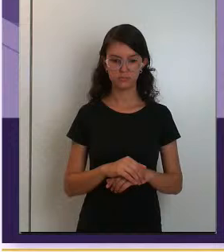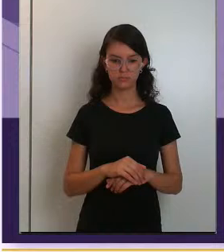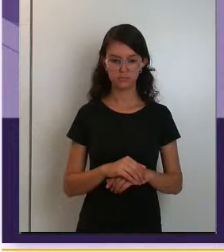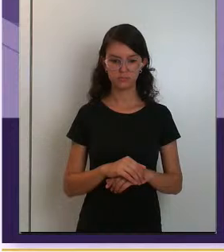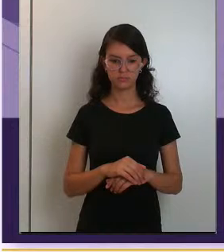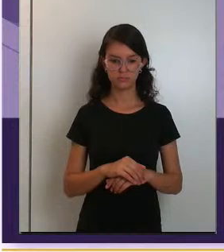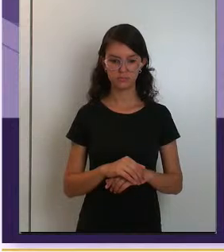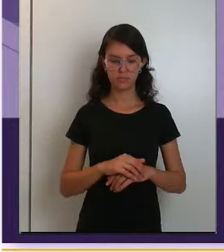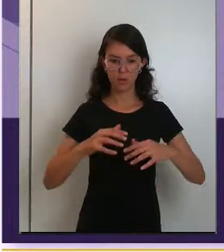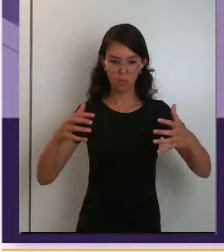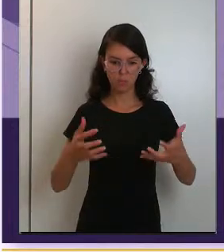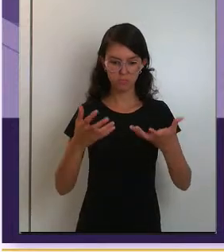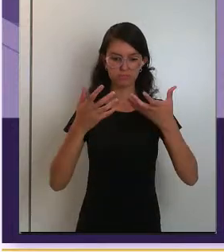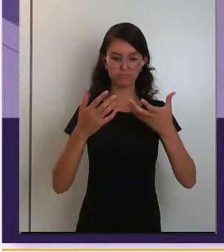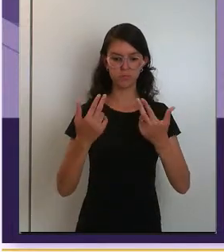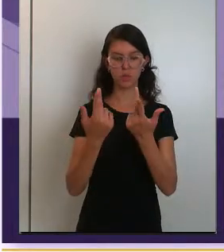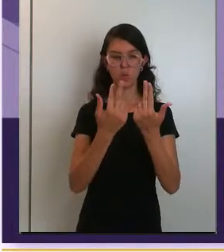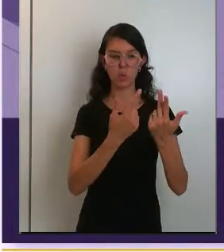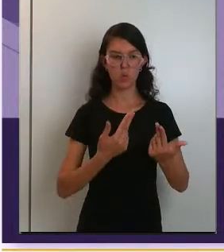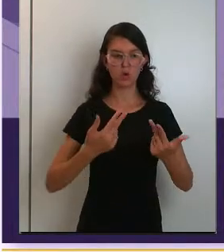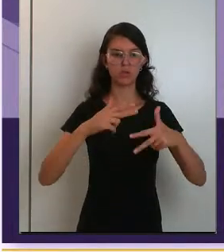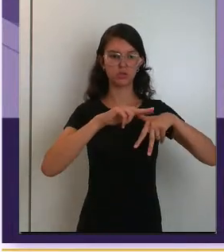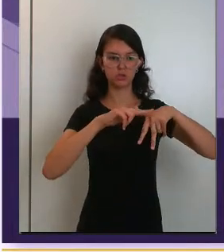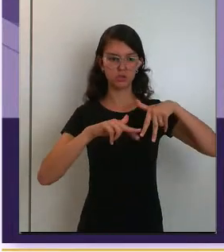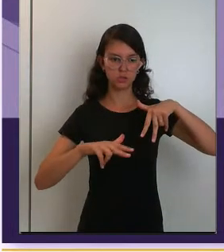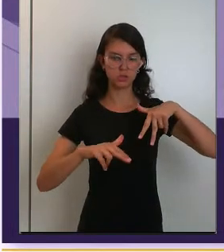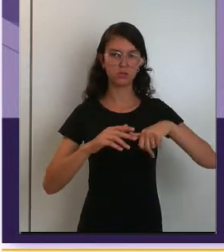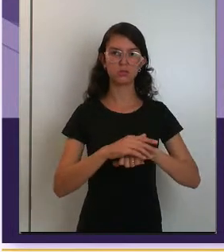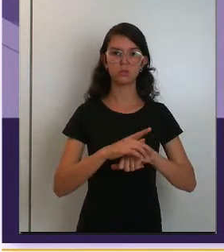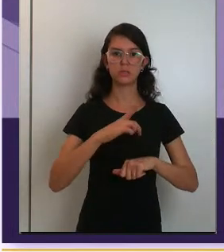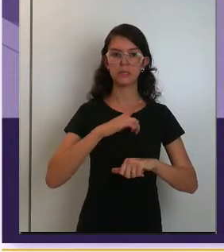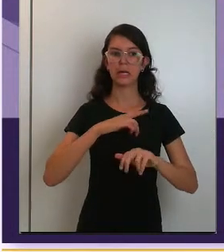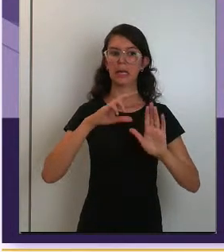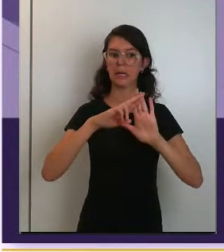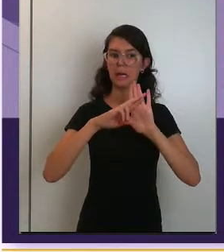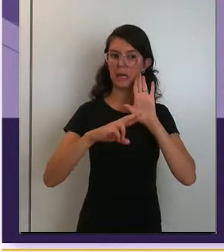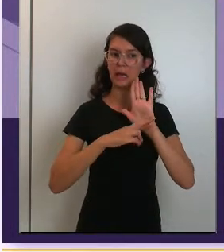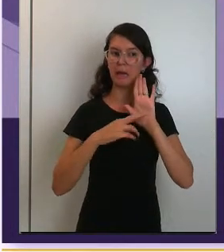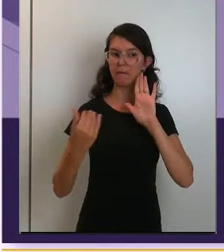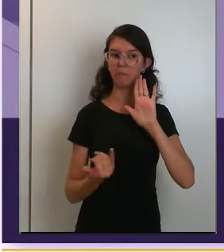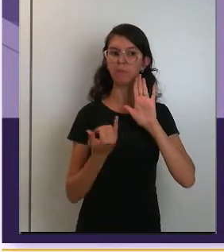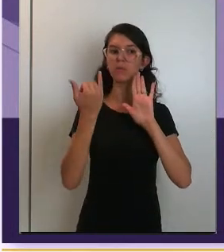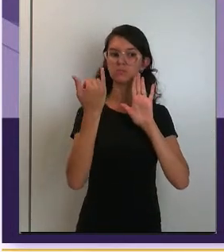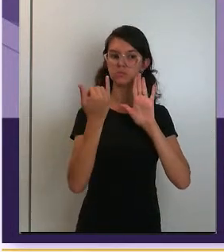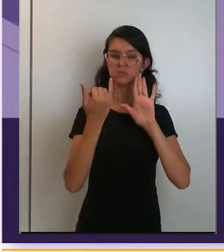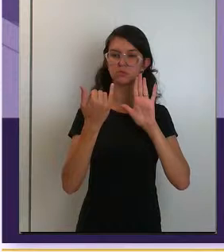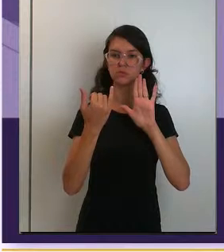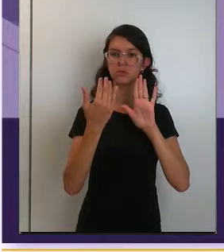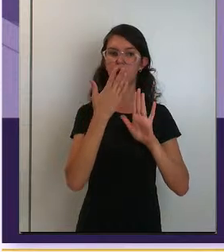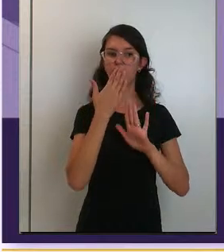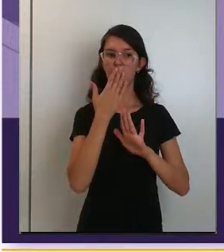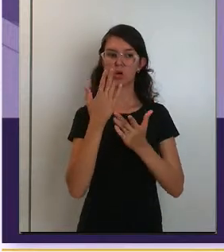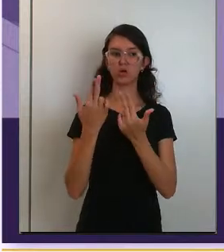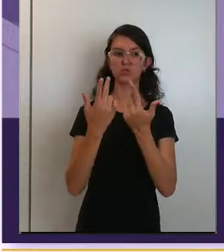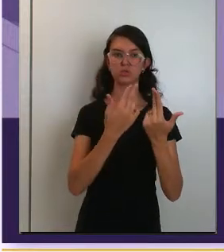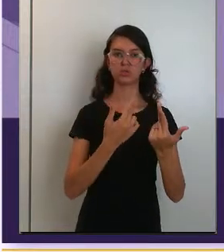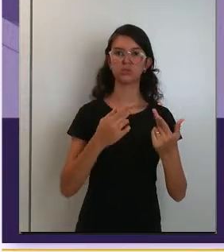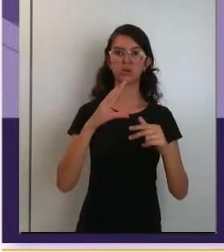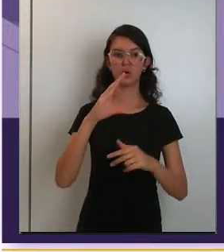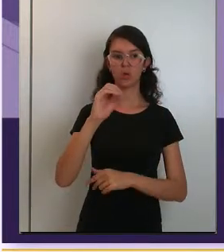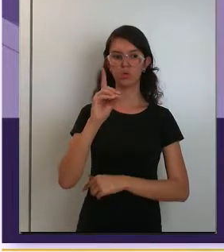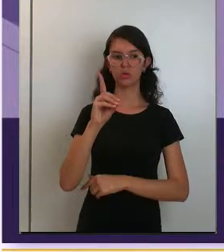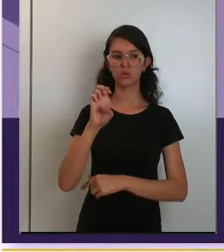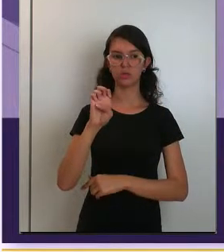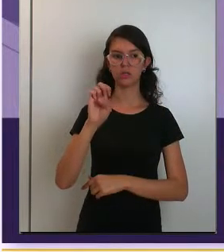em proporcionar essa igualdade de gênero. São pautas muito... É uma pauta muito importante da Cor de Igualdade, da CODEMATE.